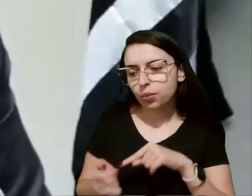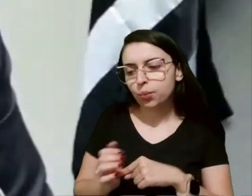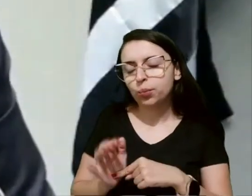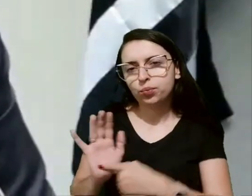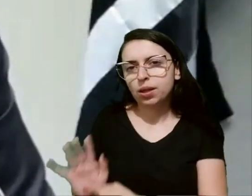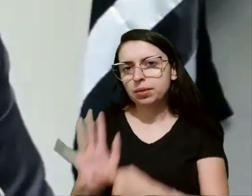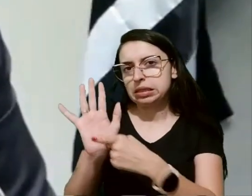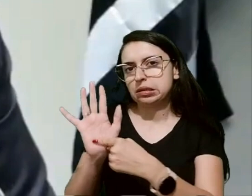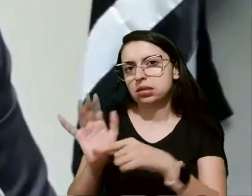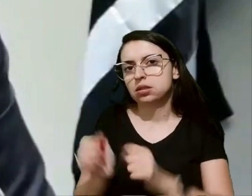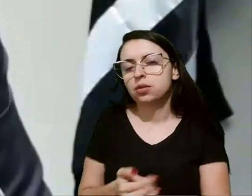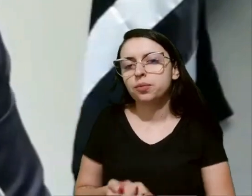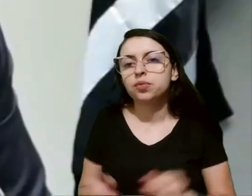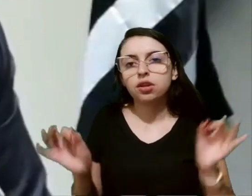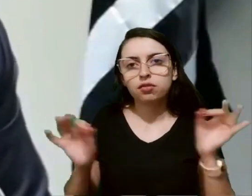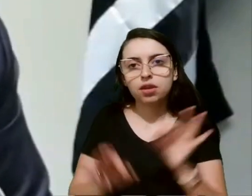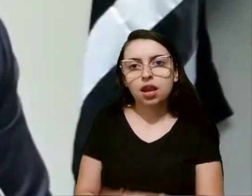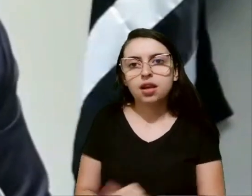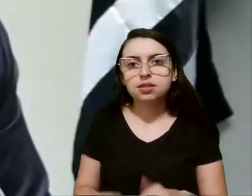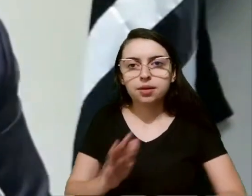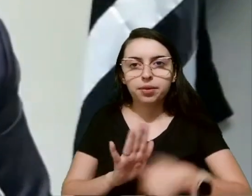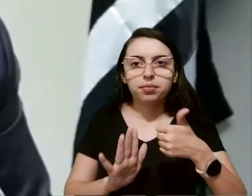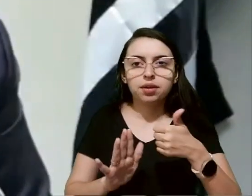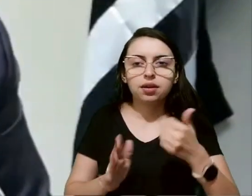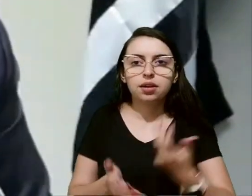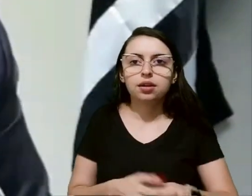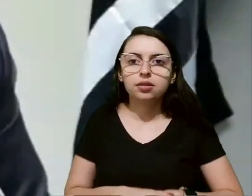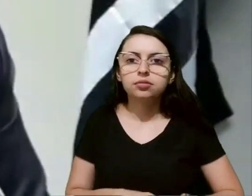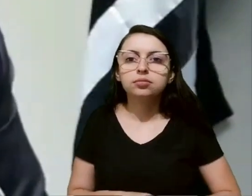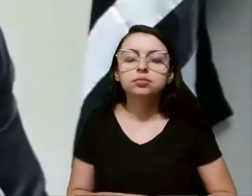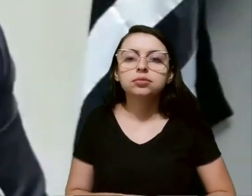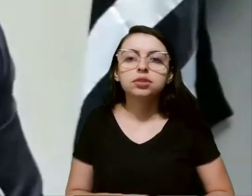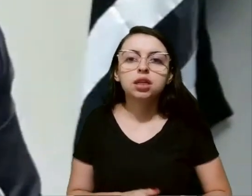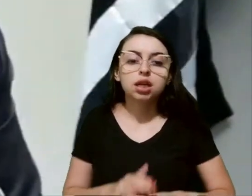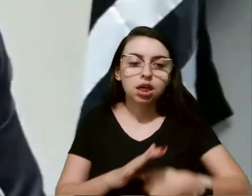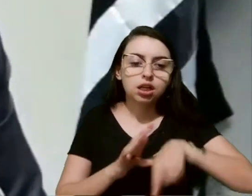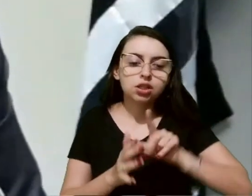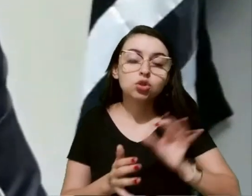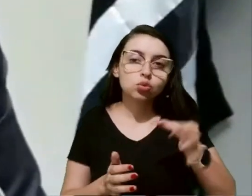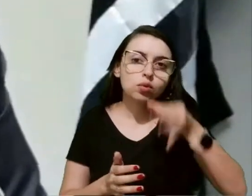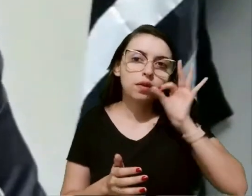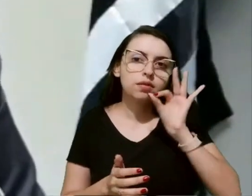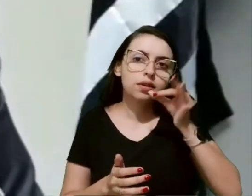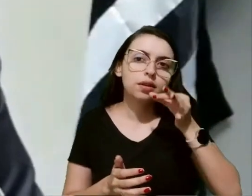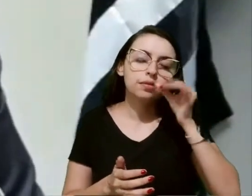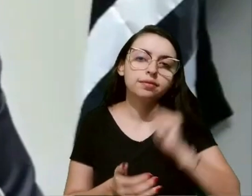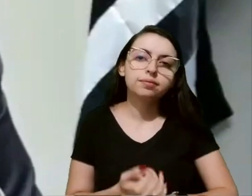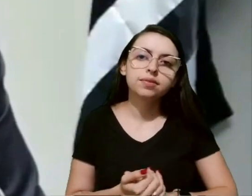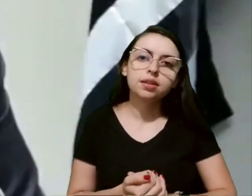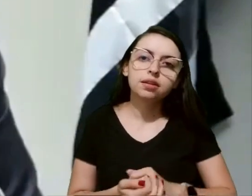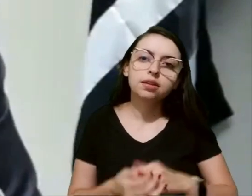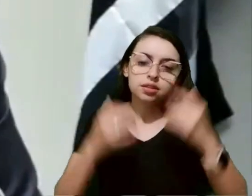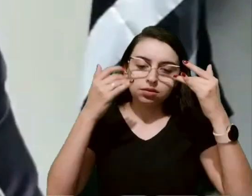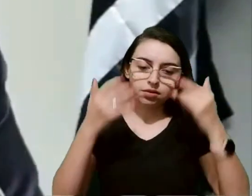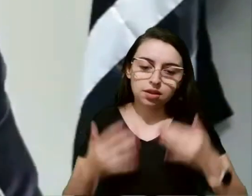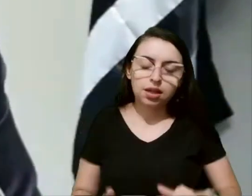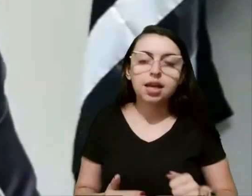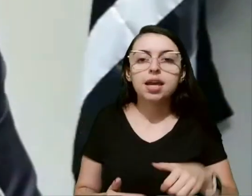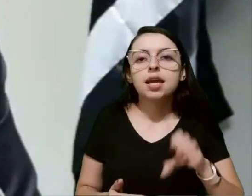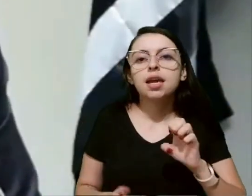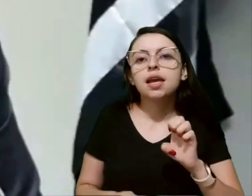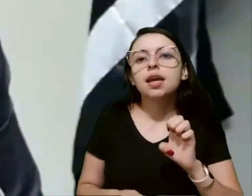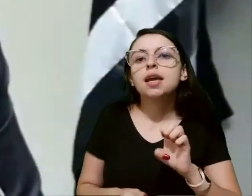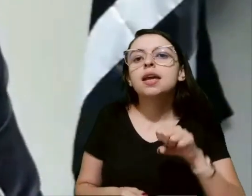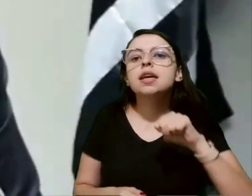E, para terminar essa primeira parte, se vocês me permitirem aqui antes do café, falar um pouco da especialização da justiça, que eu acho que é um